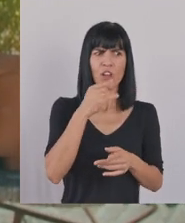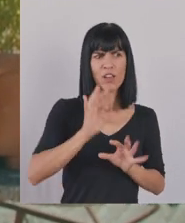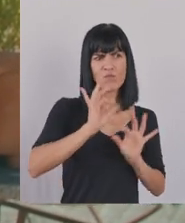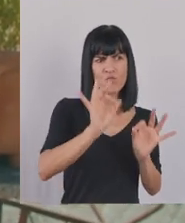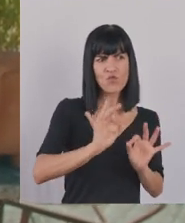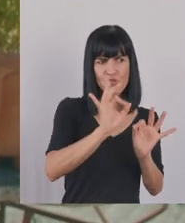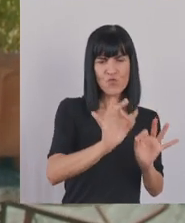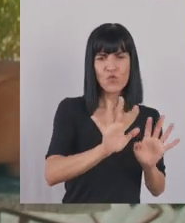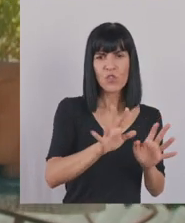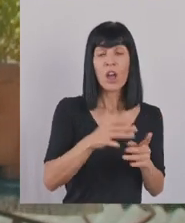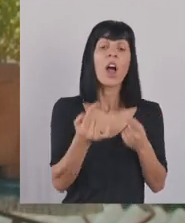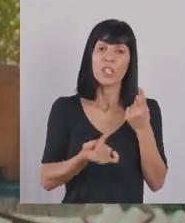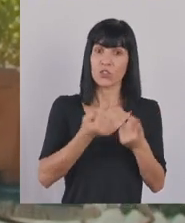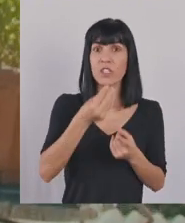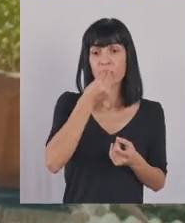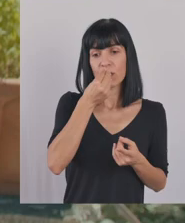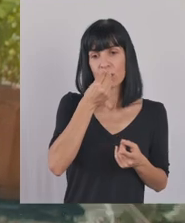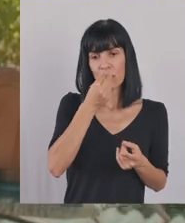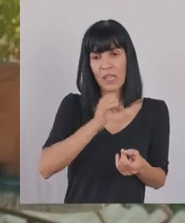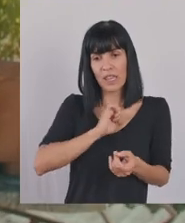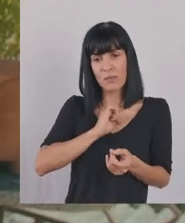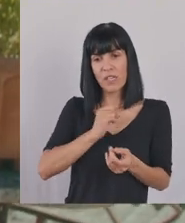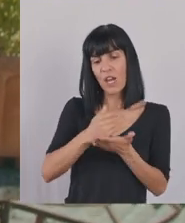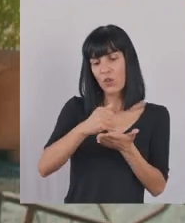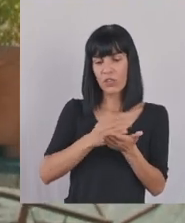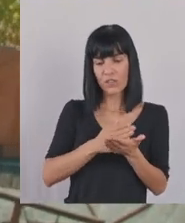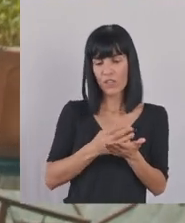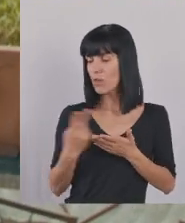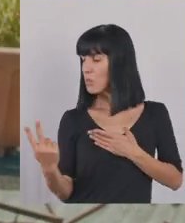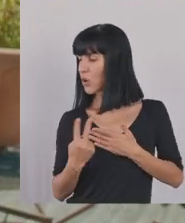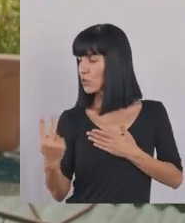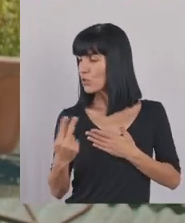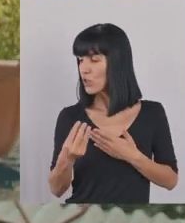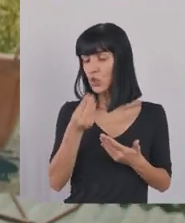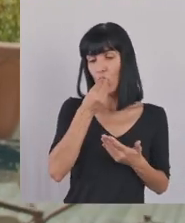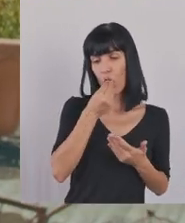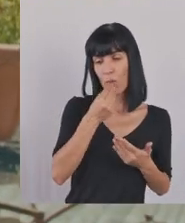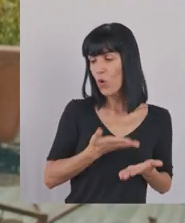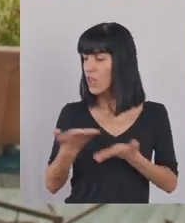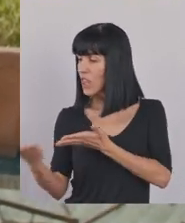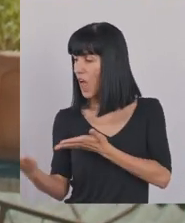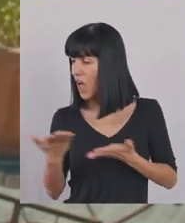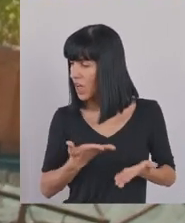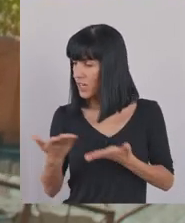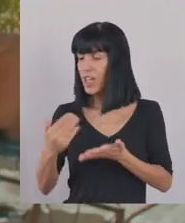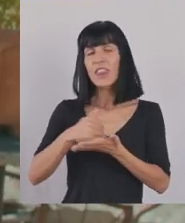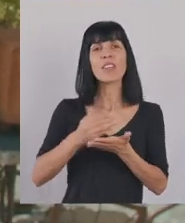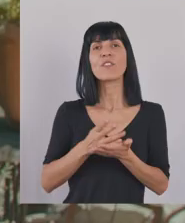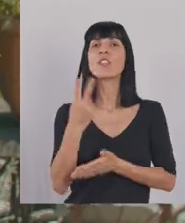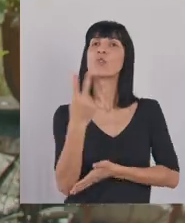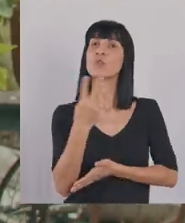tratado. É pá, às vezes até divido o comer que eu como com ele. Quando eu estou à rasca, também distribuo com ele. Você